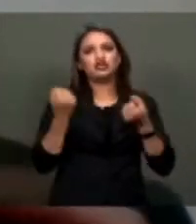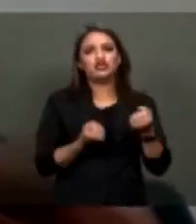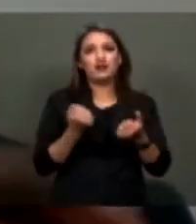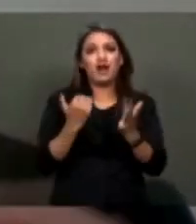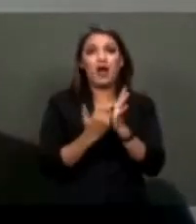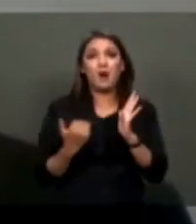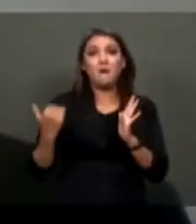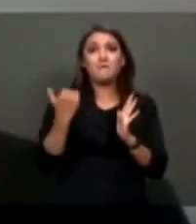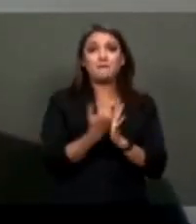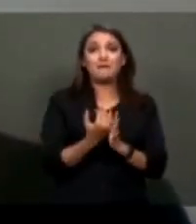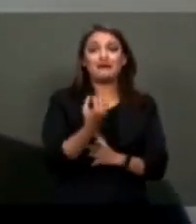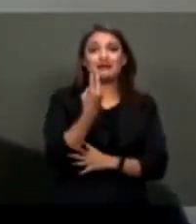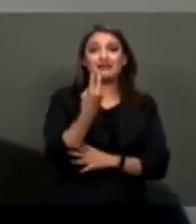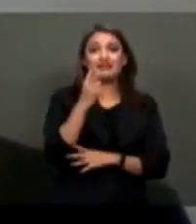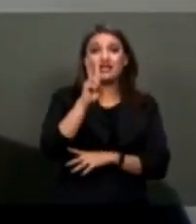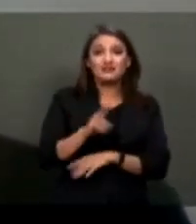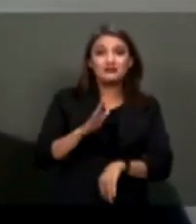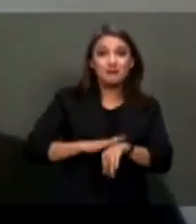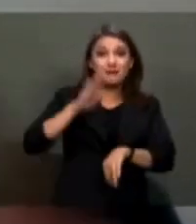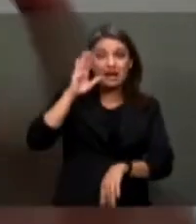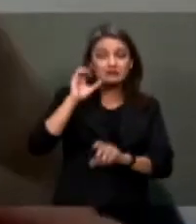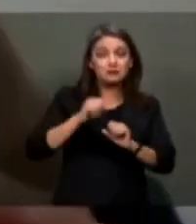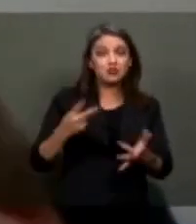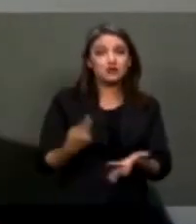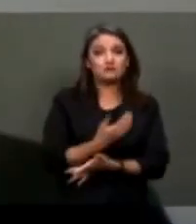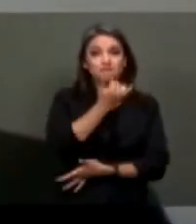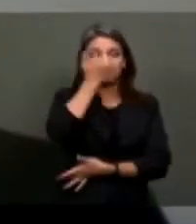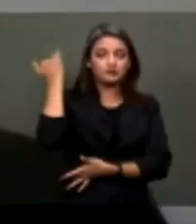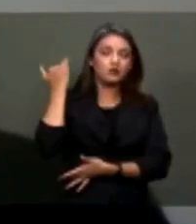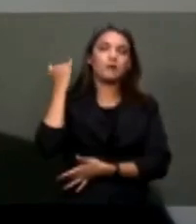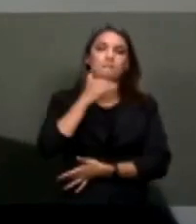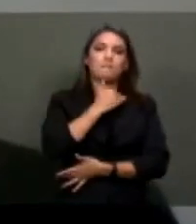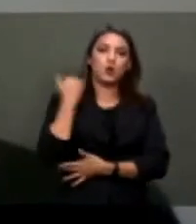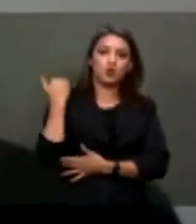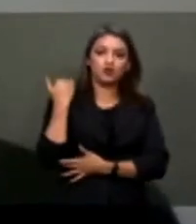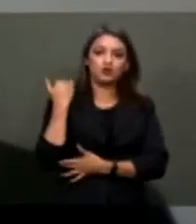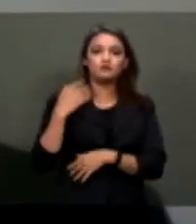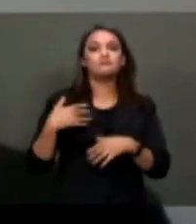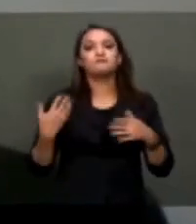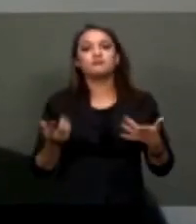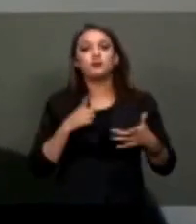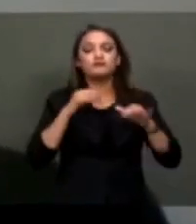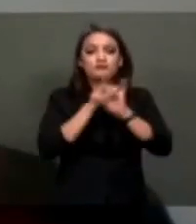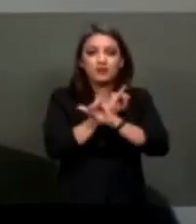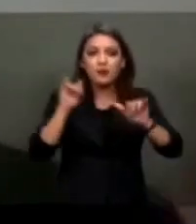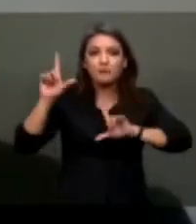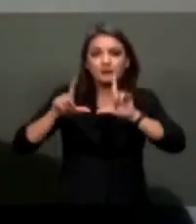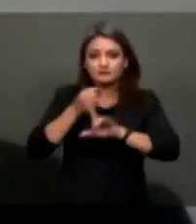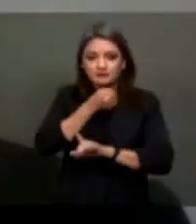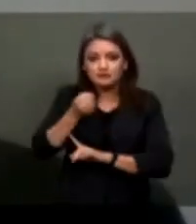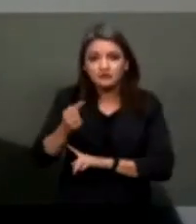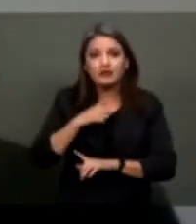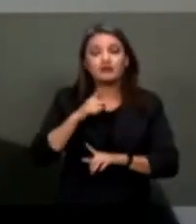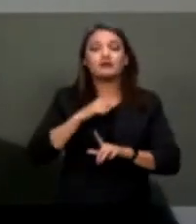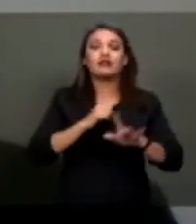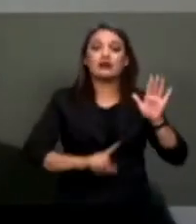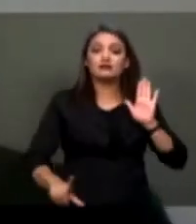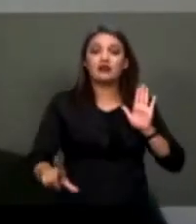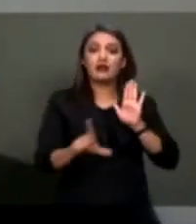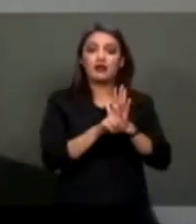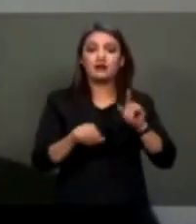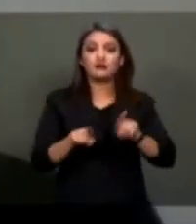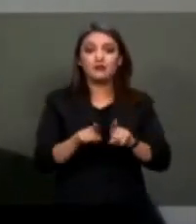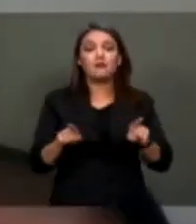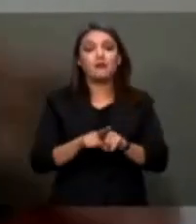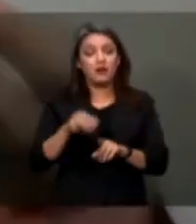o som dados de Setembro de2011 campanhas na mídia maior Rigor na aplicação da Lei incluindo o combate ao uso